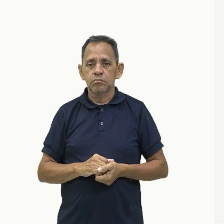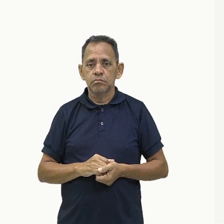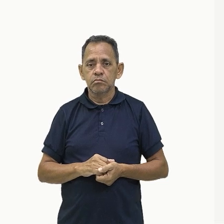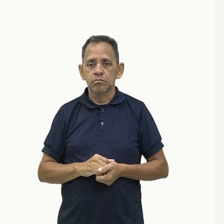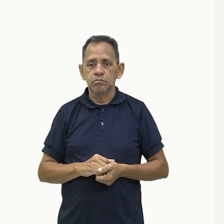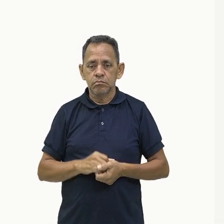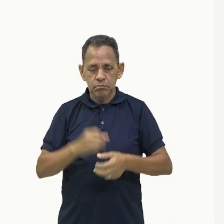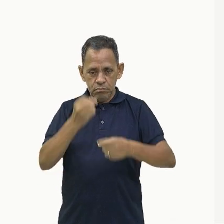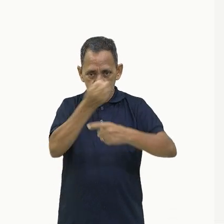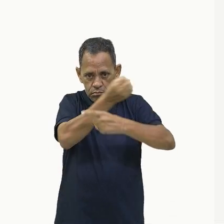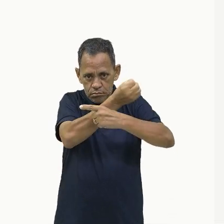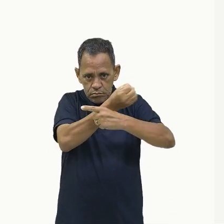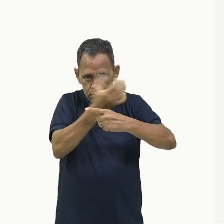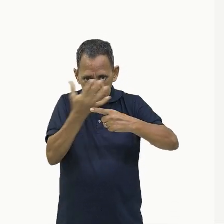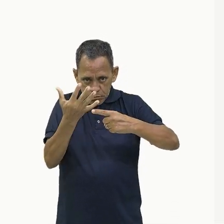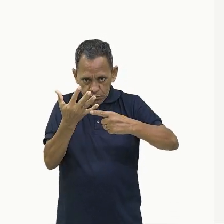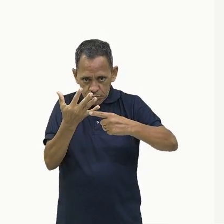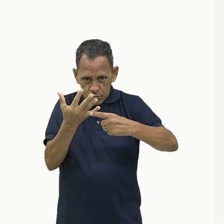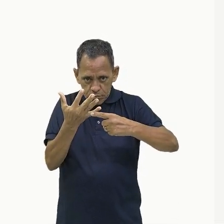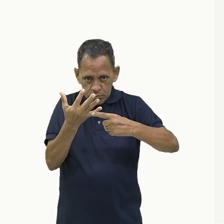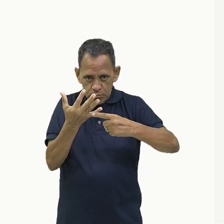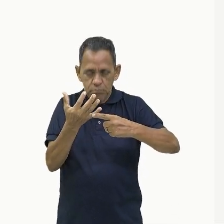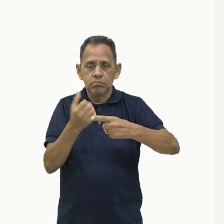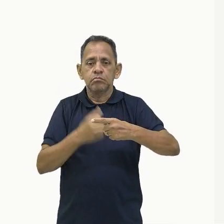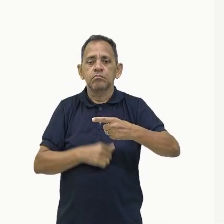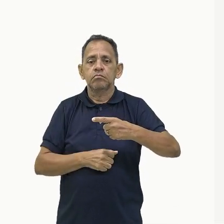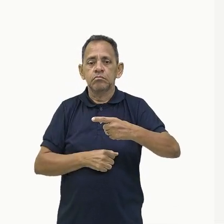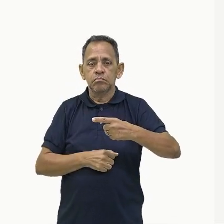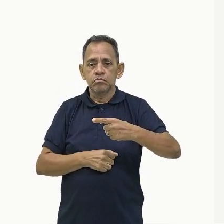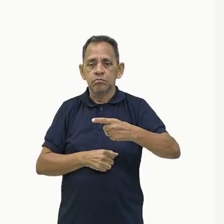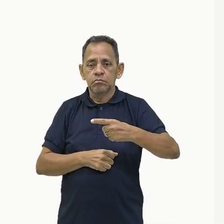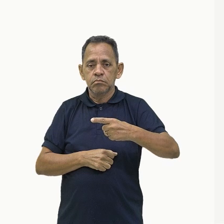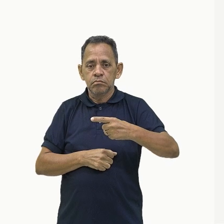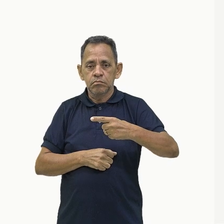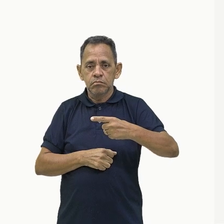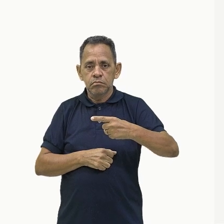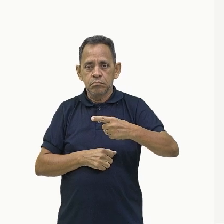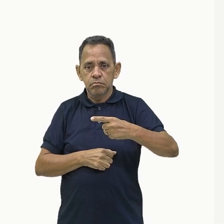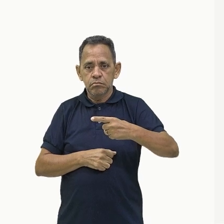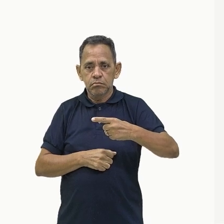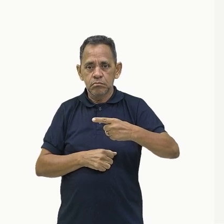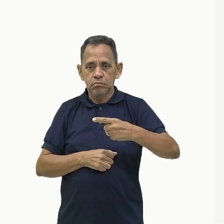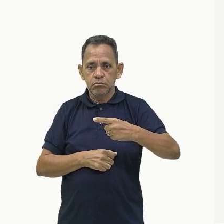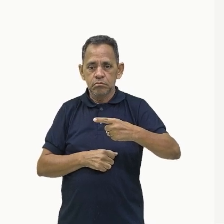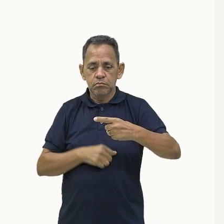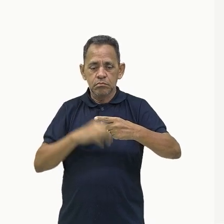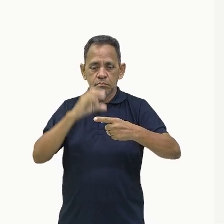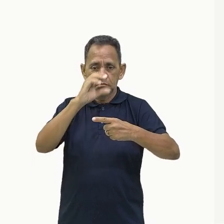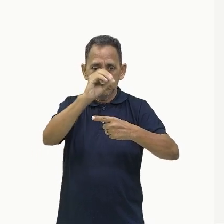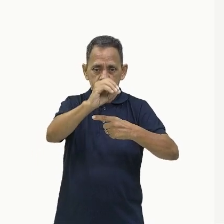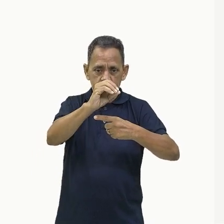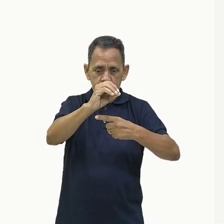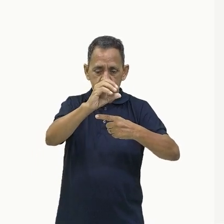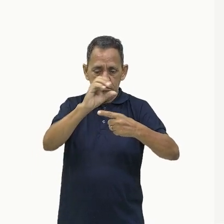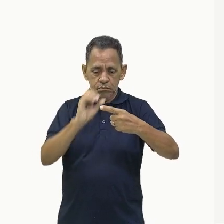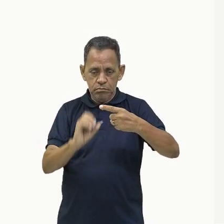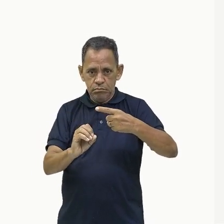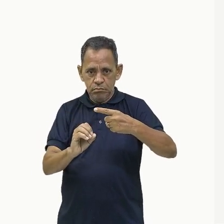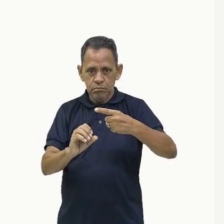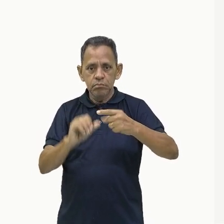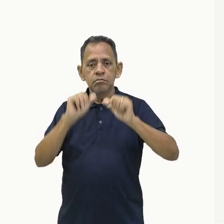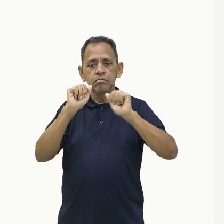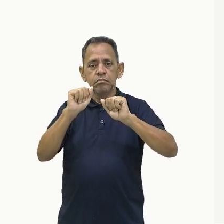uma fração na qual eu tenho um zero aqui no numerador e um zero no denominador, eu